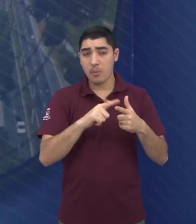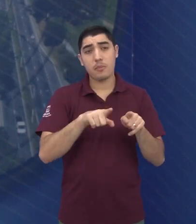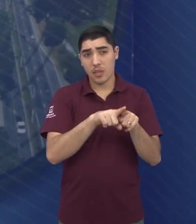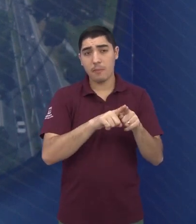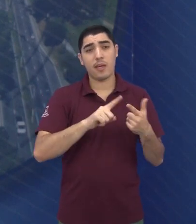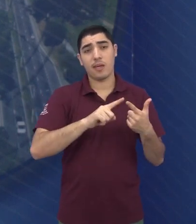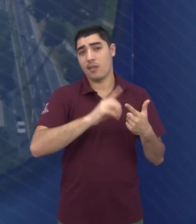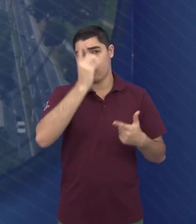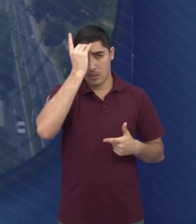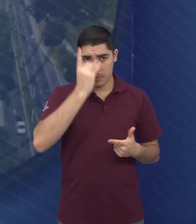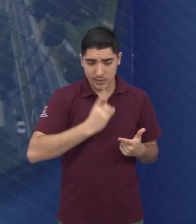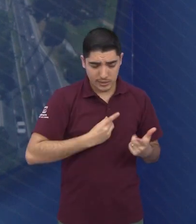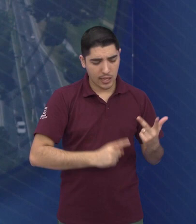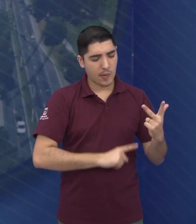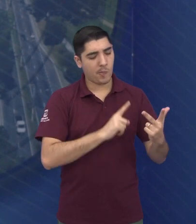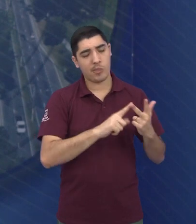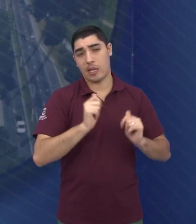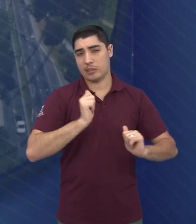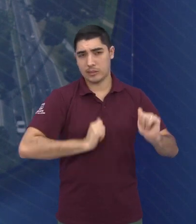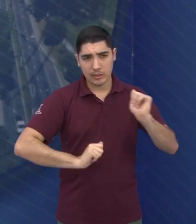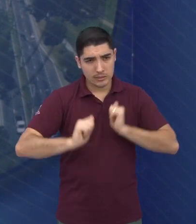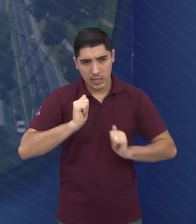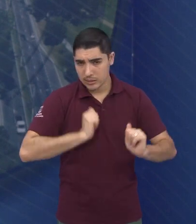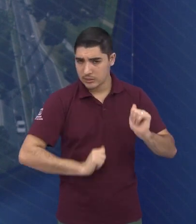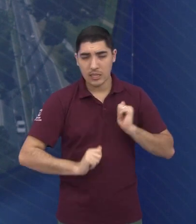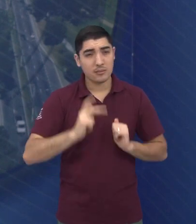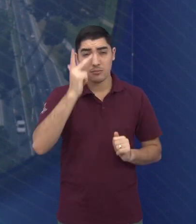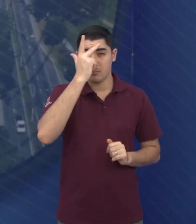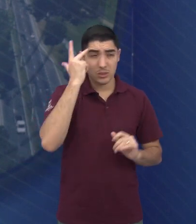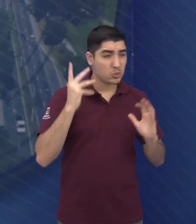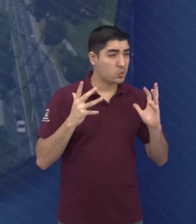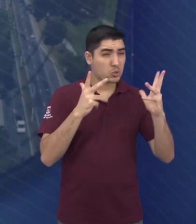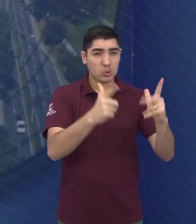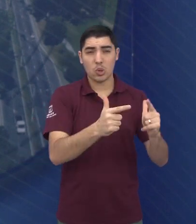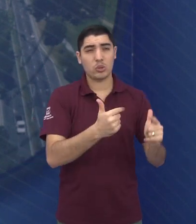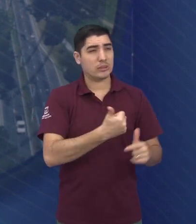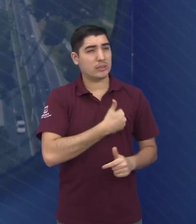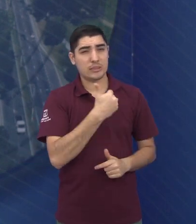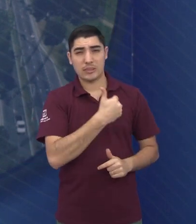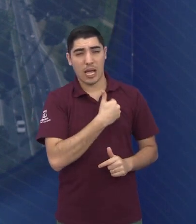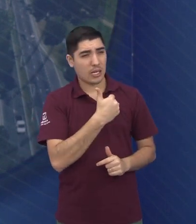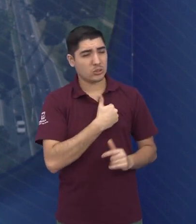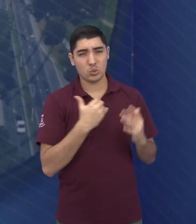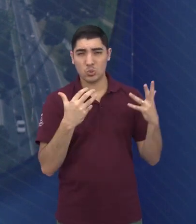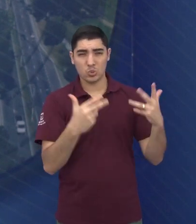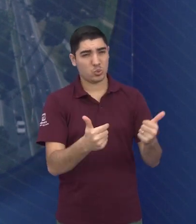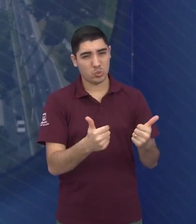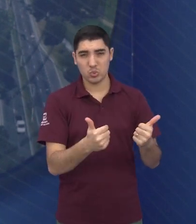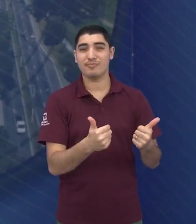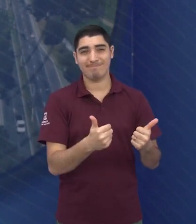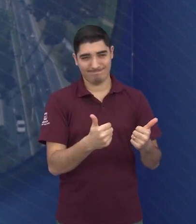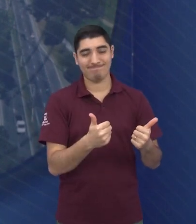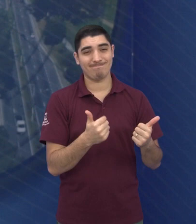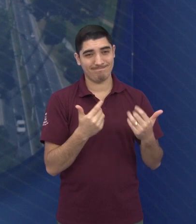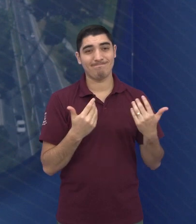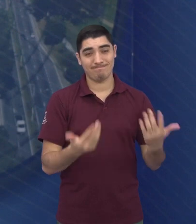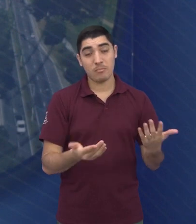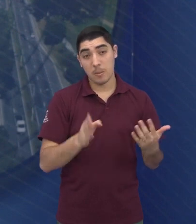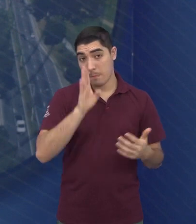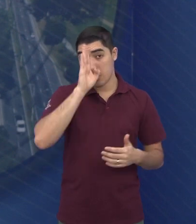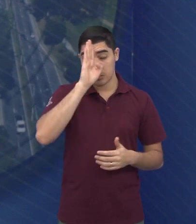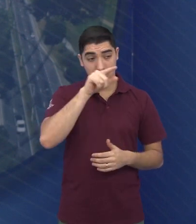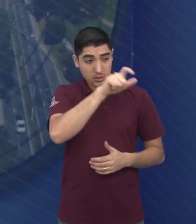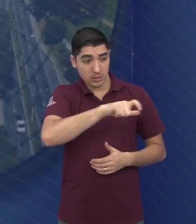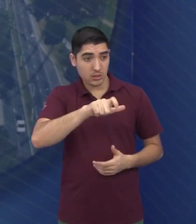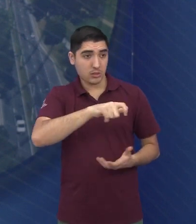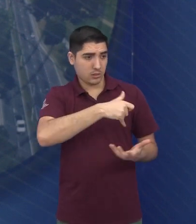que infelizmente acabam acometendo também pessoas de todas as faixas etárias, mas quando a gente fala dos idosos, dadas as